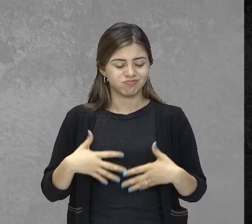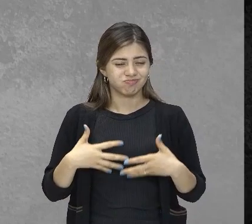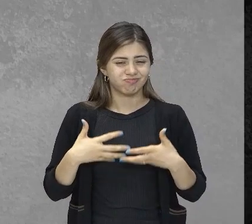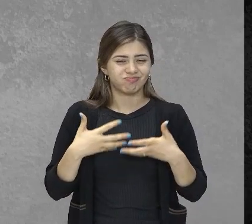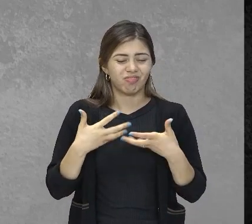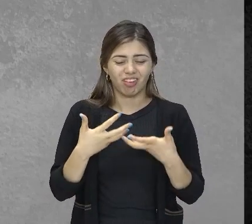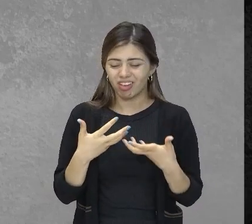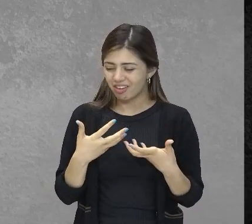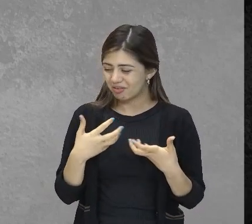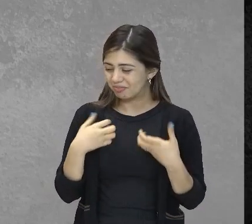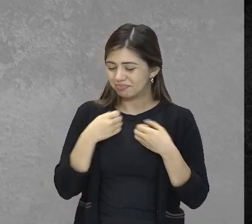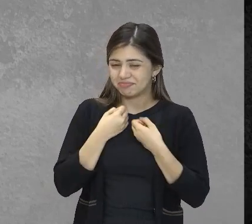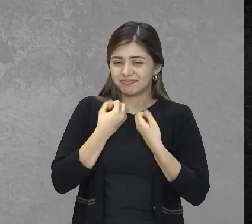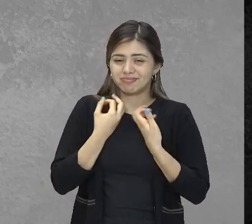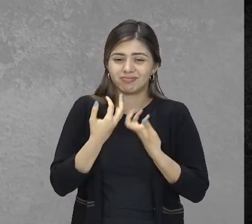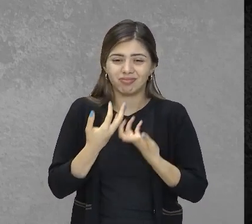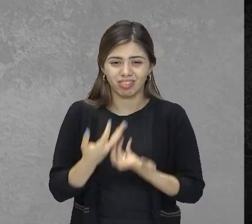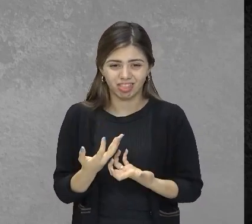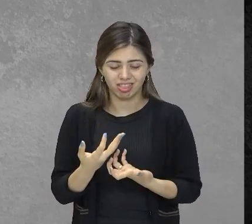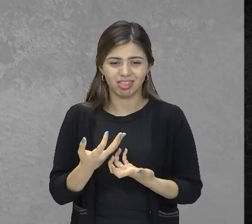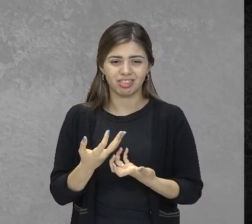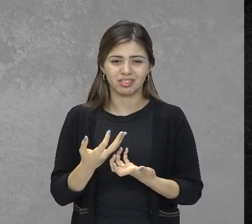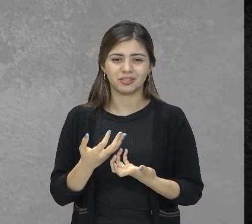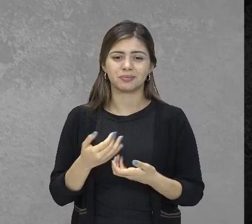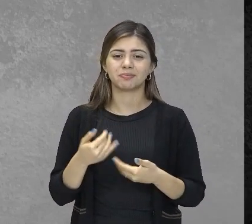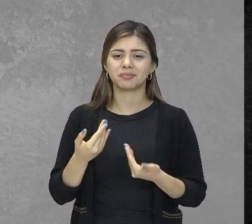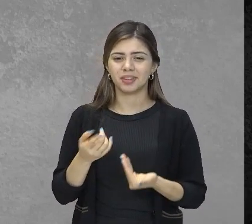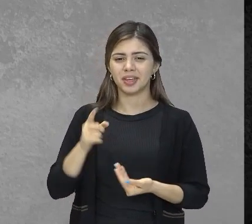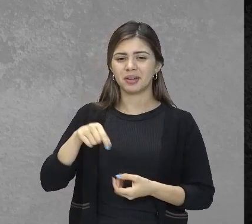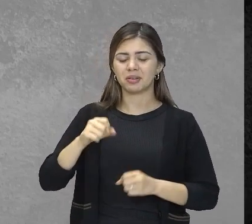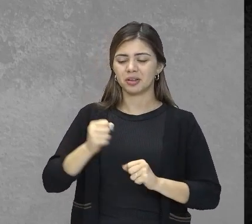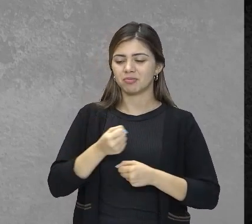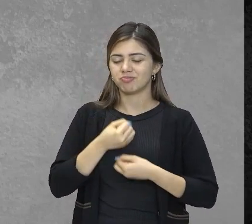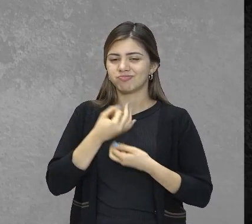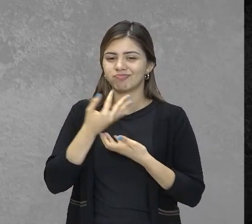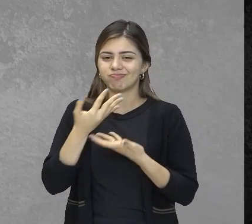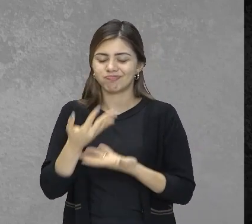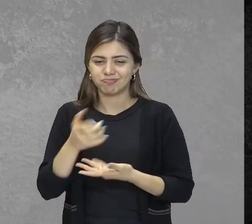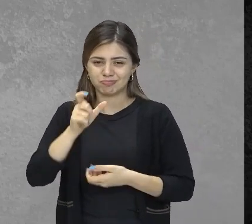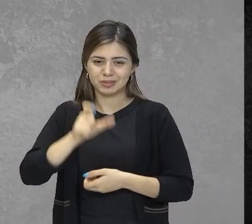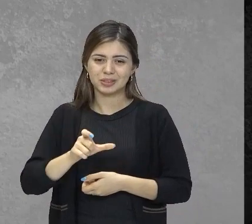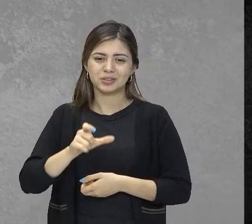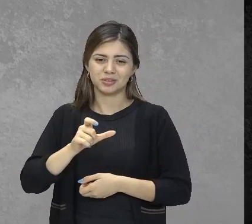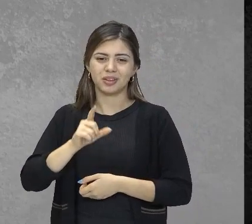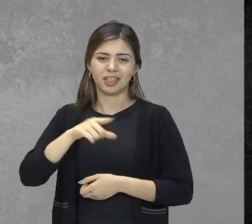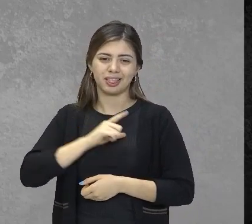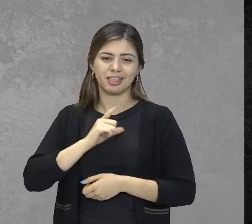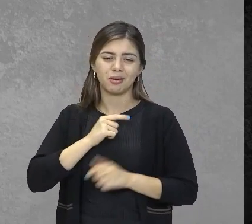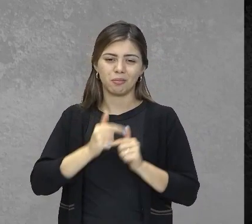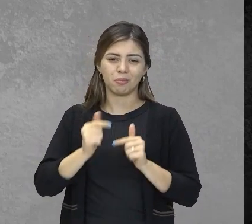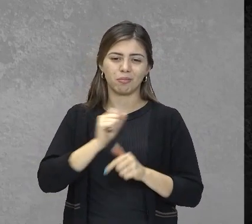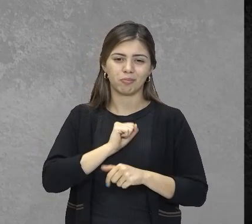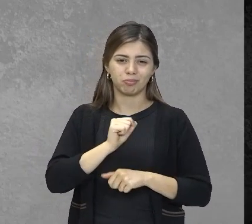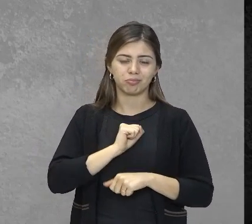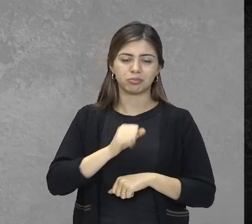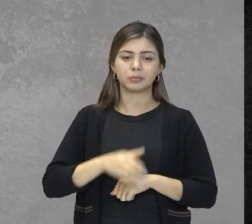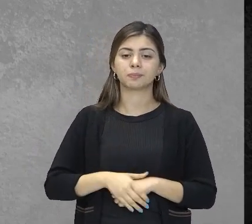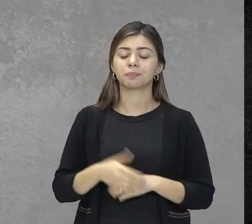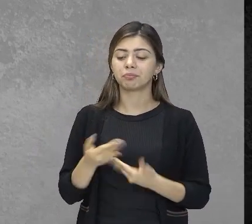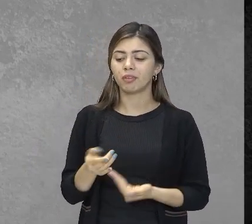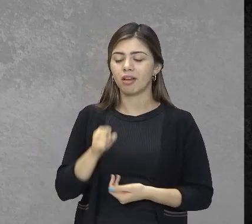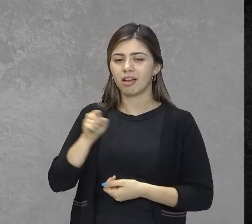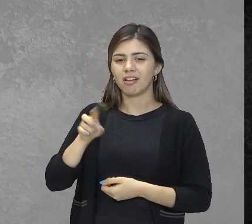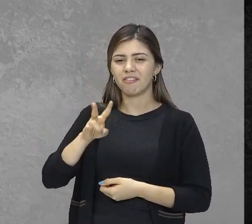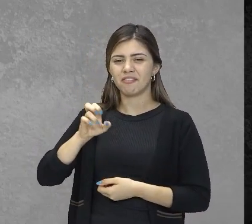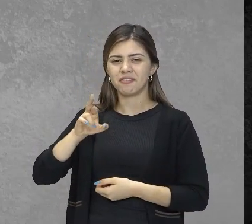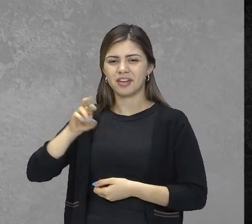ânsia análoga à ânsia que se escapa da boca de um cardíaco. Já o verme, este